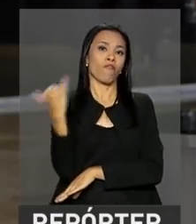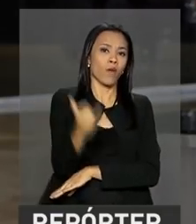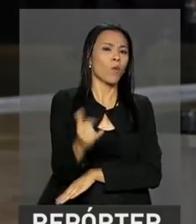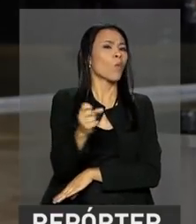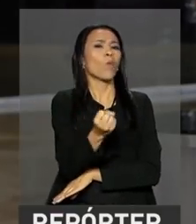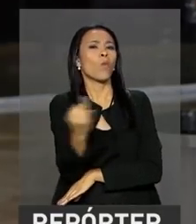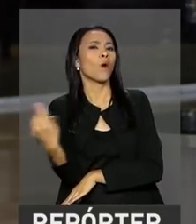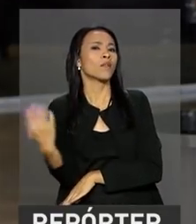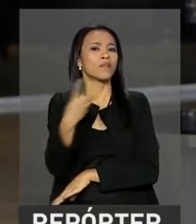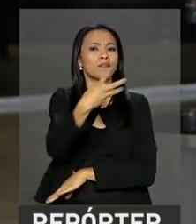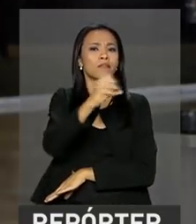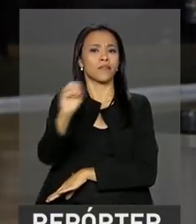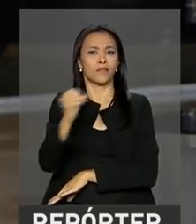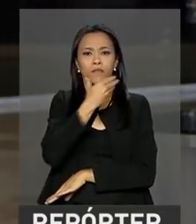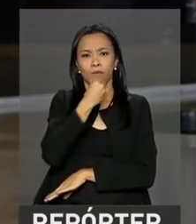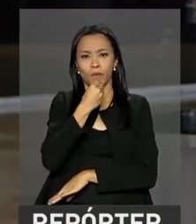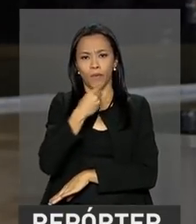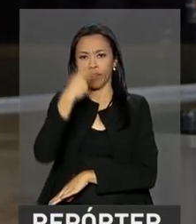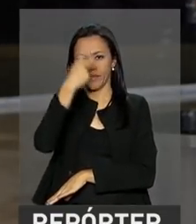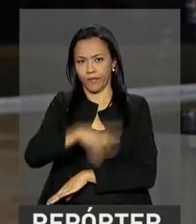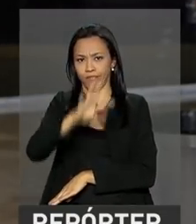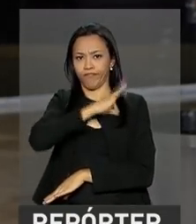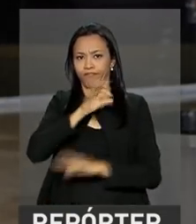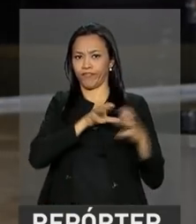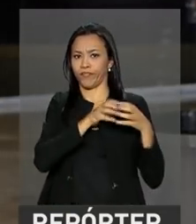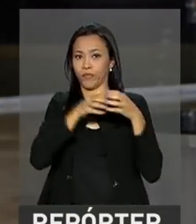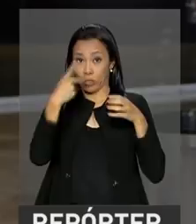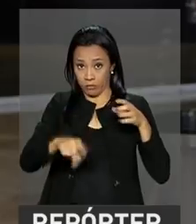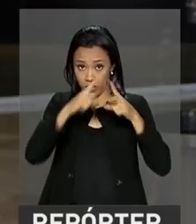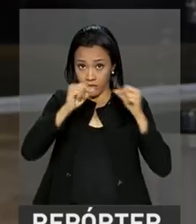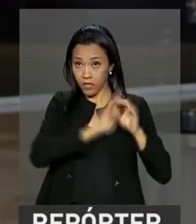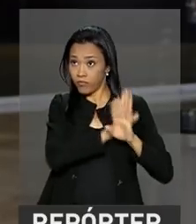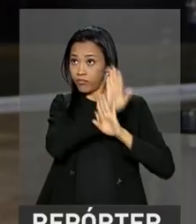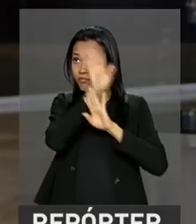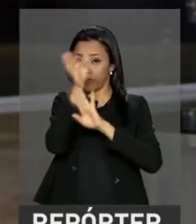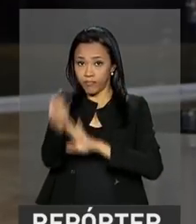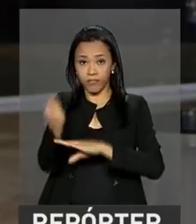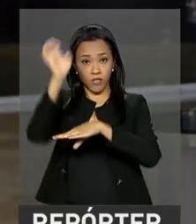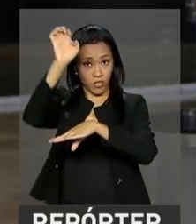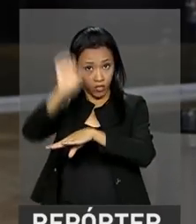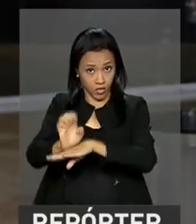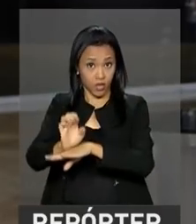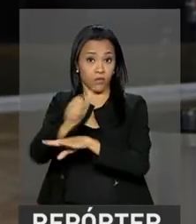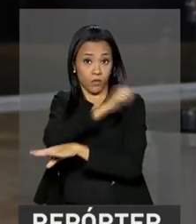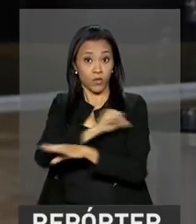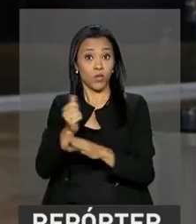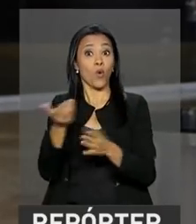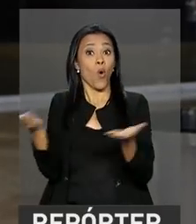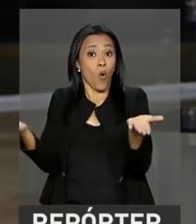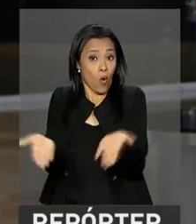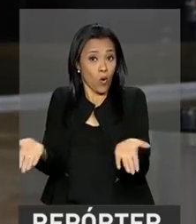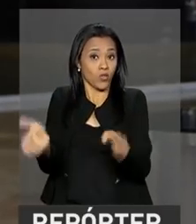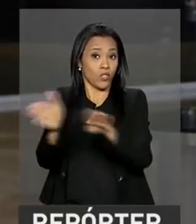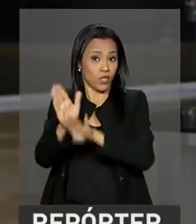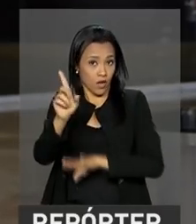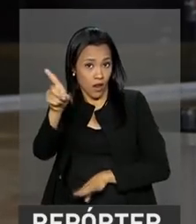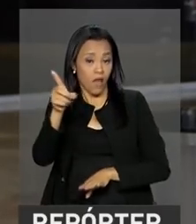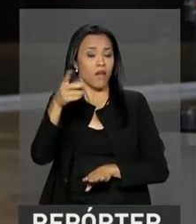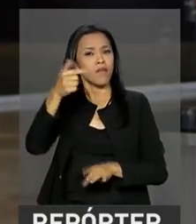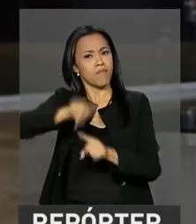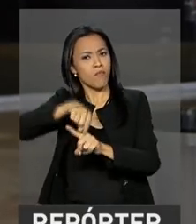300 homens da Força Nacional que vão ajudar no patrulhamento. Eles chegam hoje ao Rio e vão se juntar